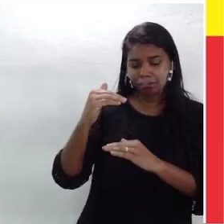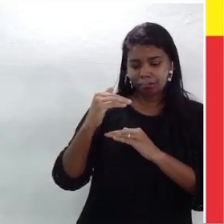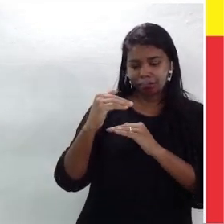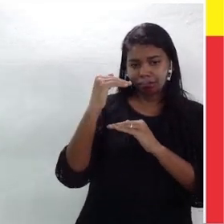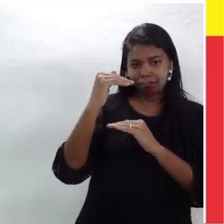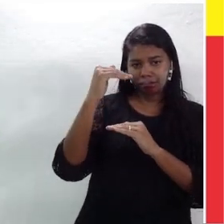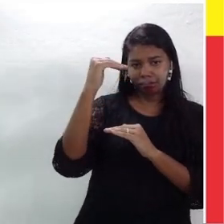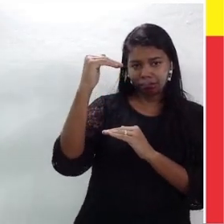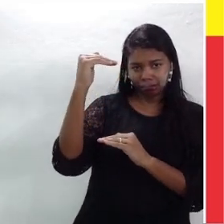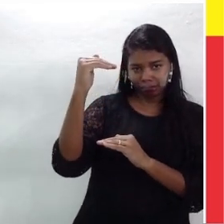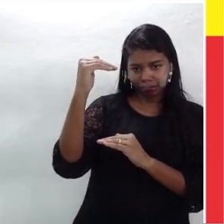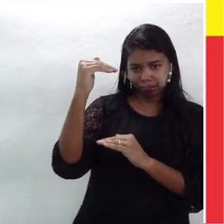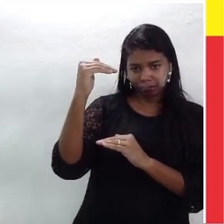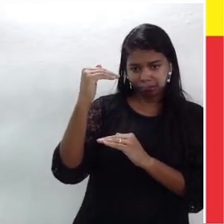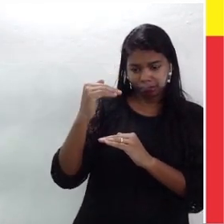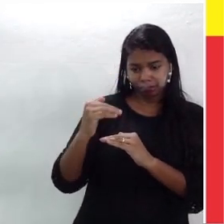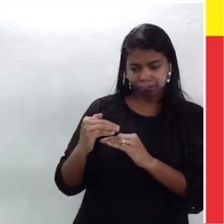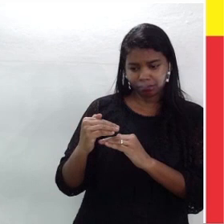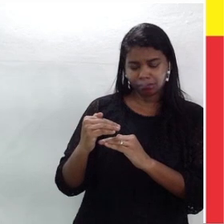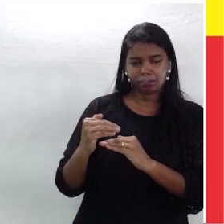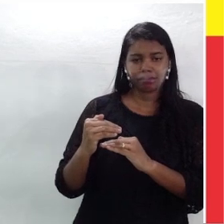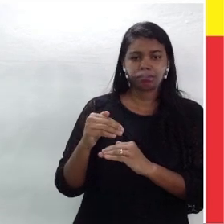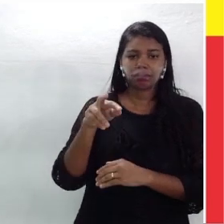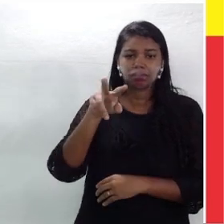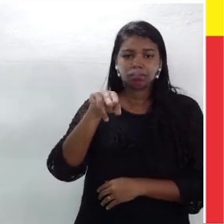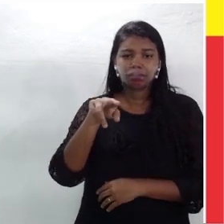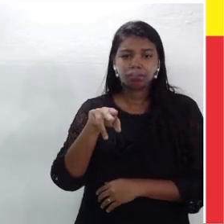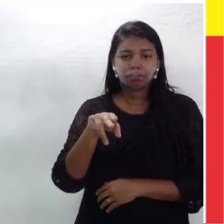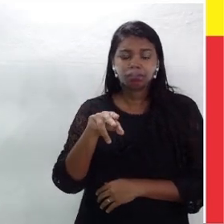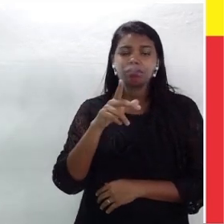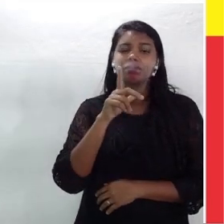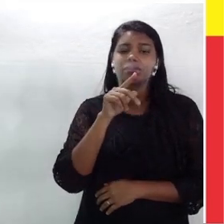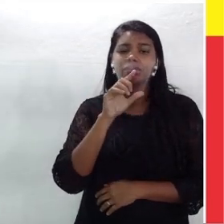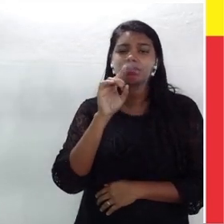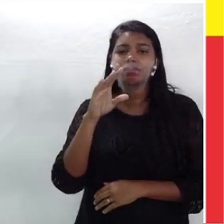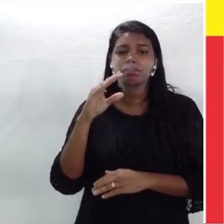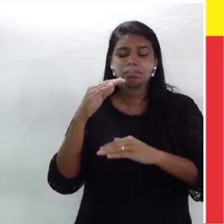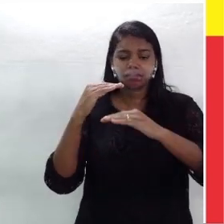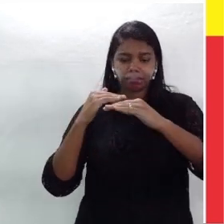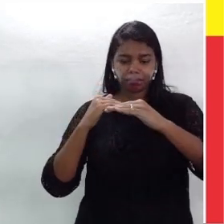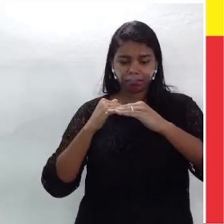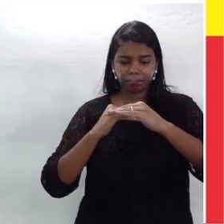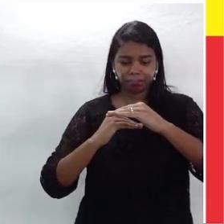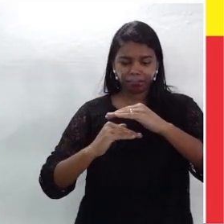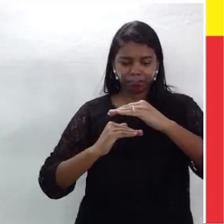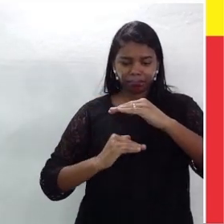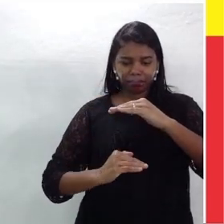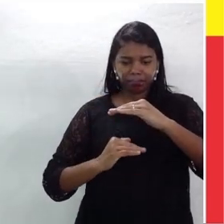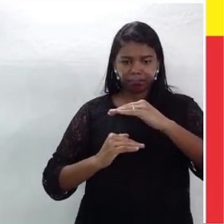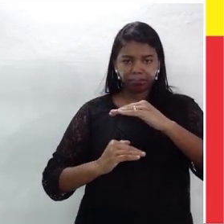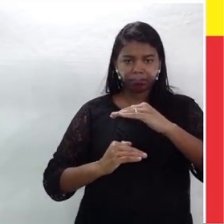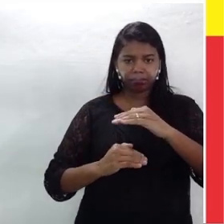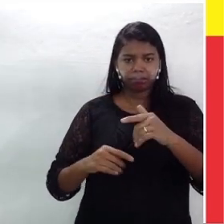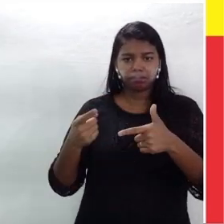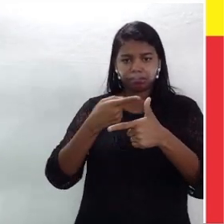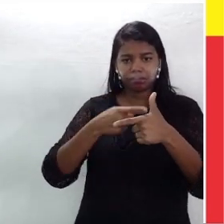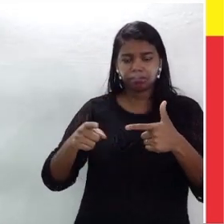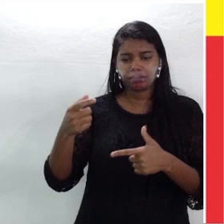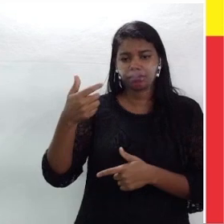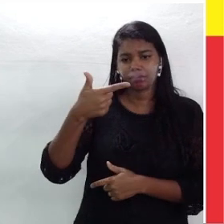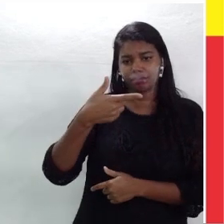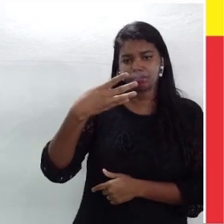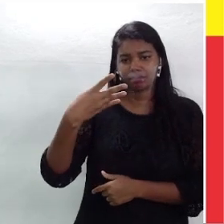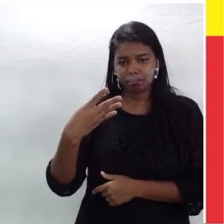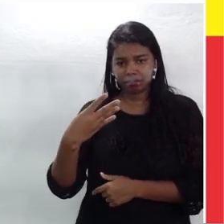4 partes iguais. E o que tem de água é só a parte de baixo. Então eu vou dividir 24 por 4 e vou